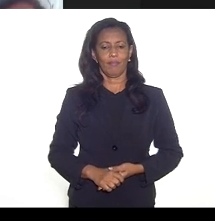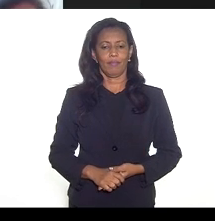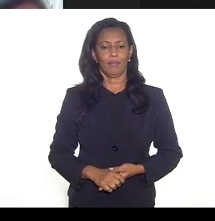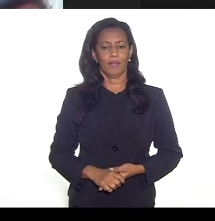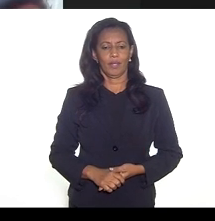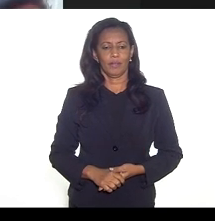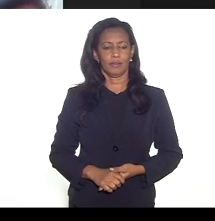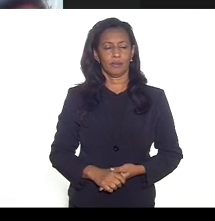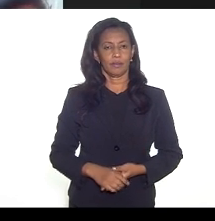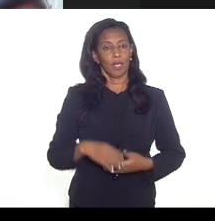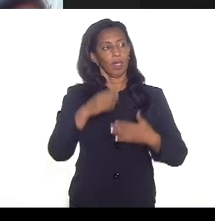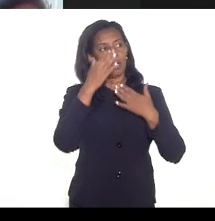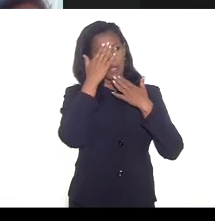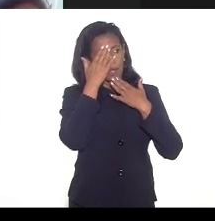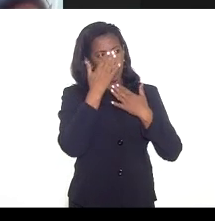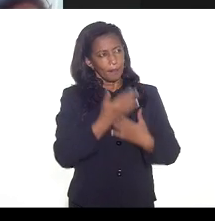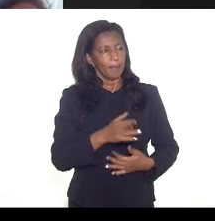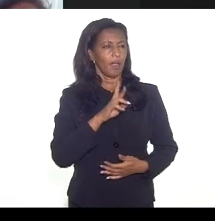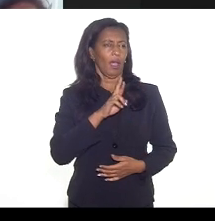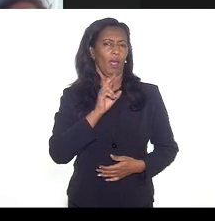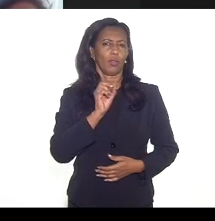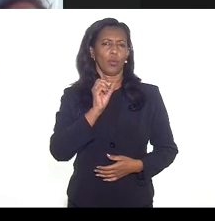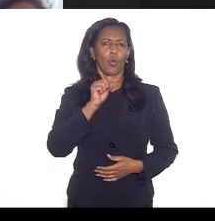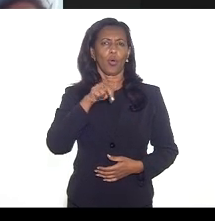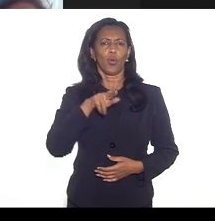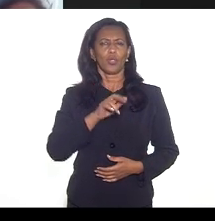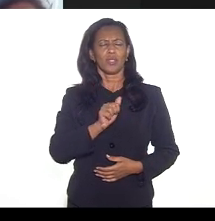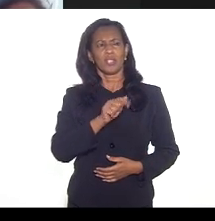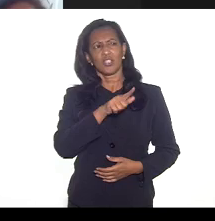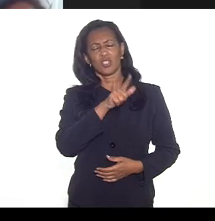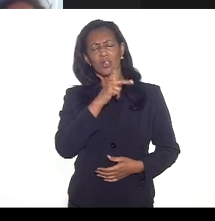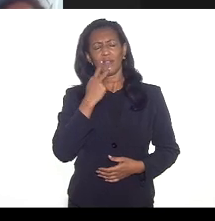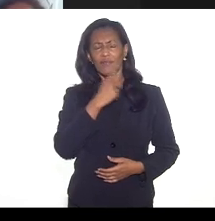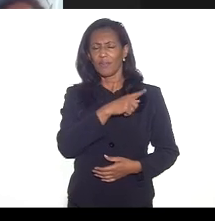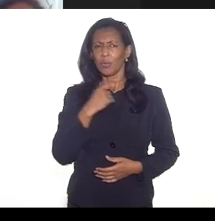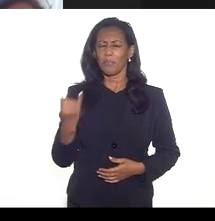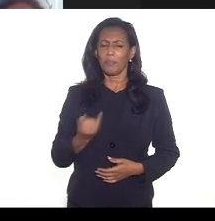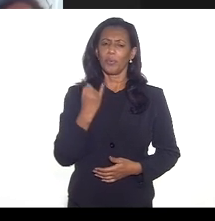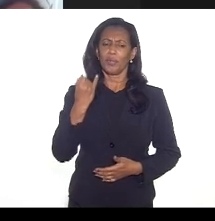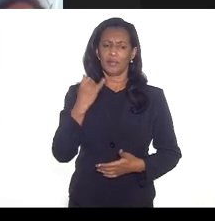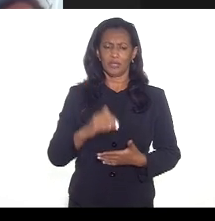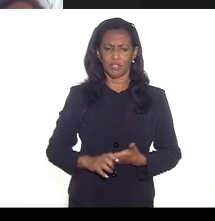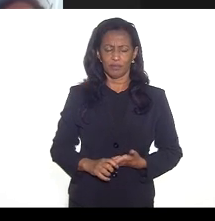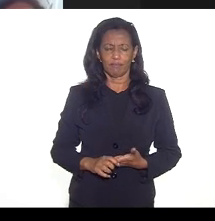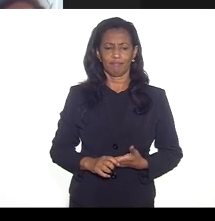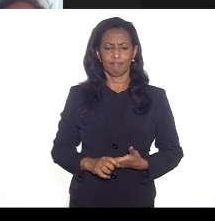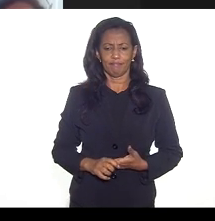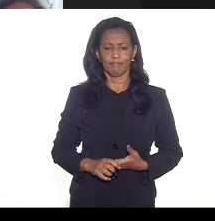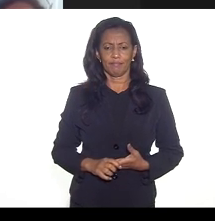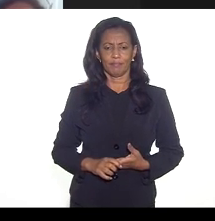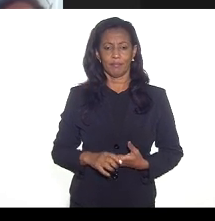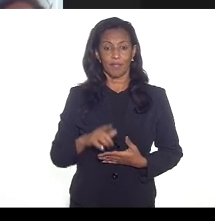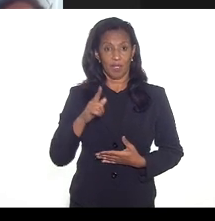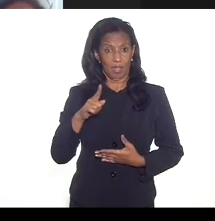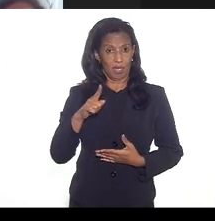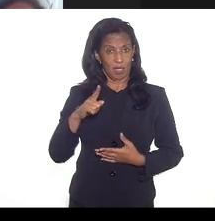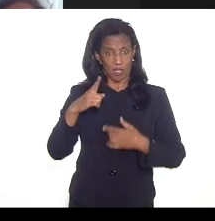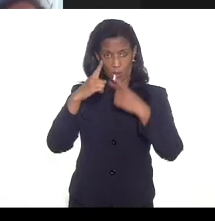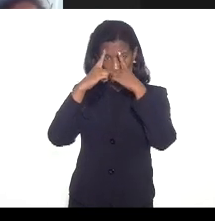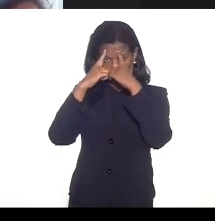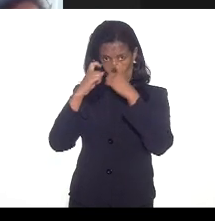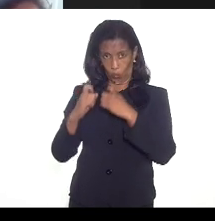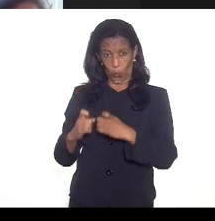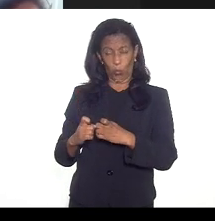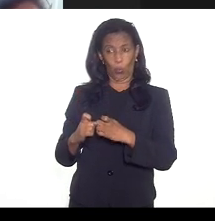Rosângela. Desculpe mais uma vez, mas a Rosângela trouxe uma coisa muito importante aqui, gente, que o agressor está